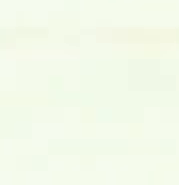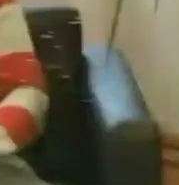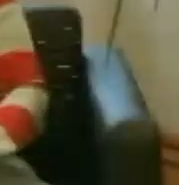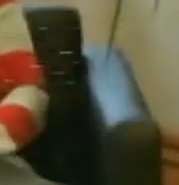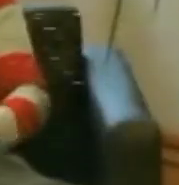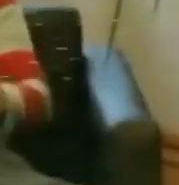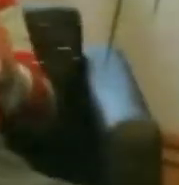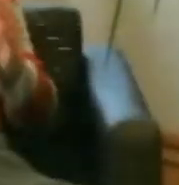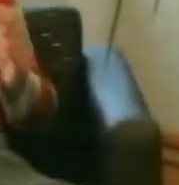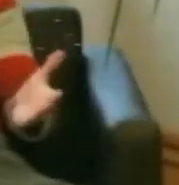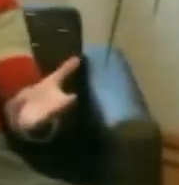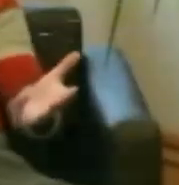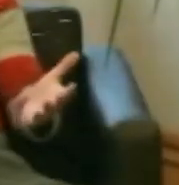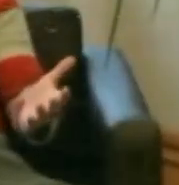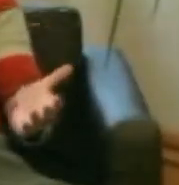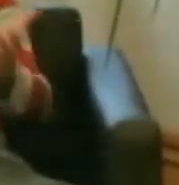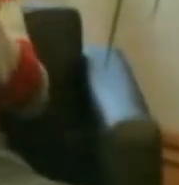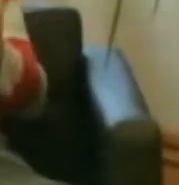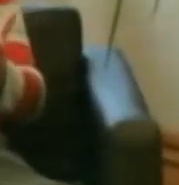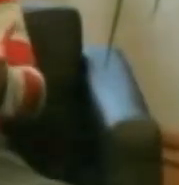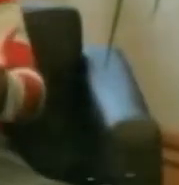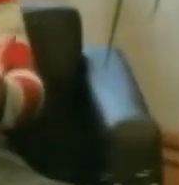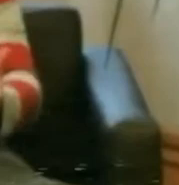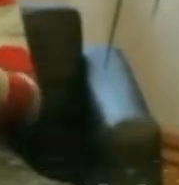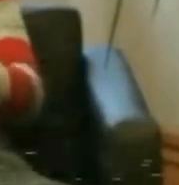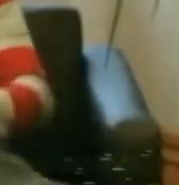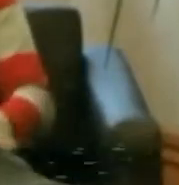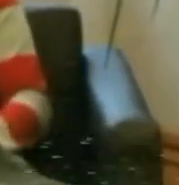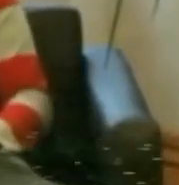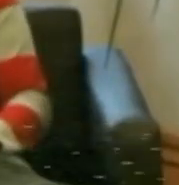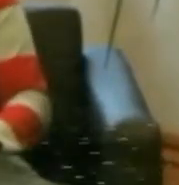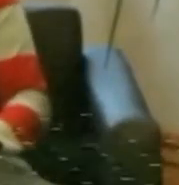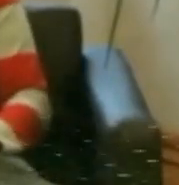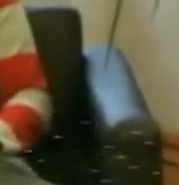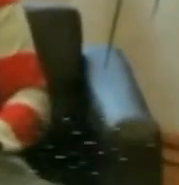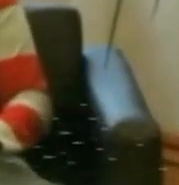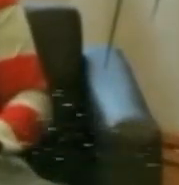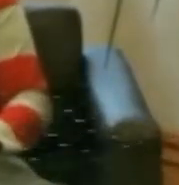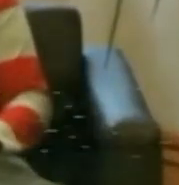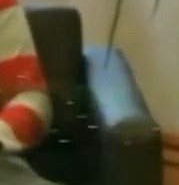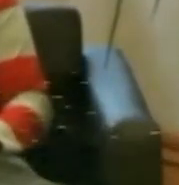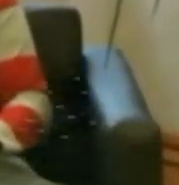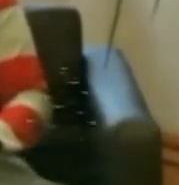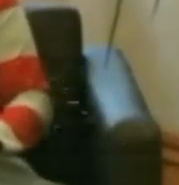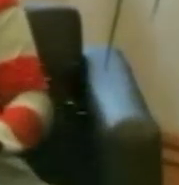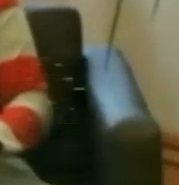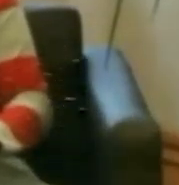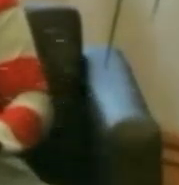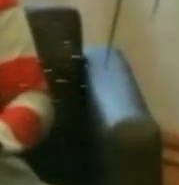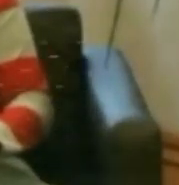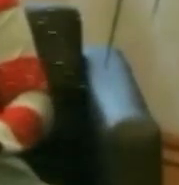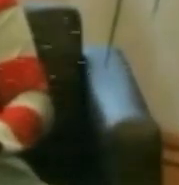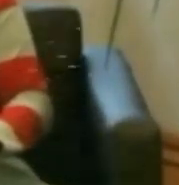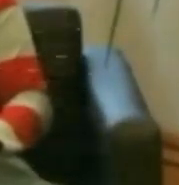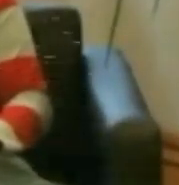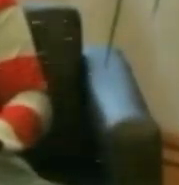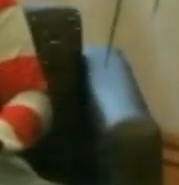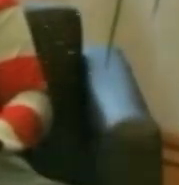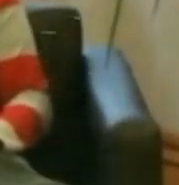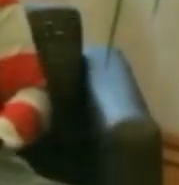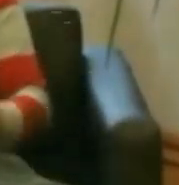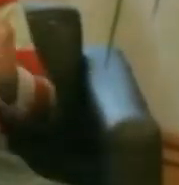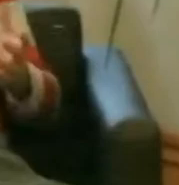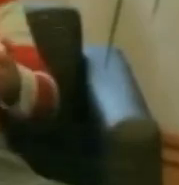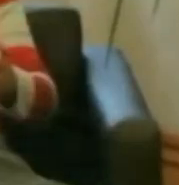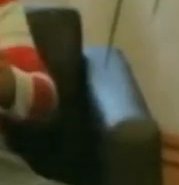3091-7786. Já estamos ficando por aqui, você visitante é muito bem-vindo, confira os aniversariantes também que estão na sua revista